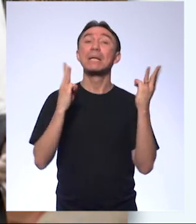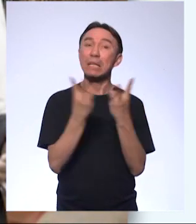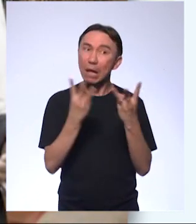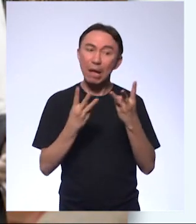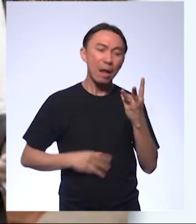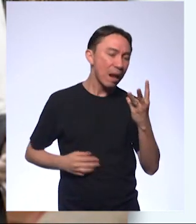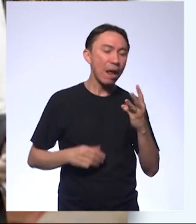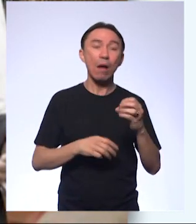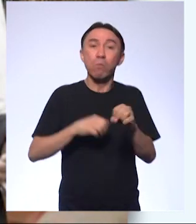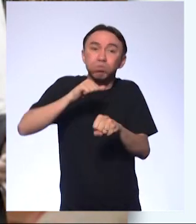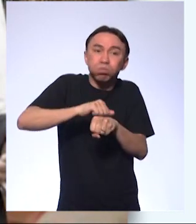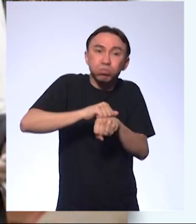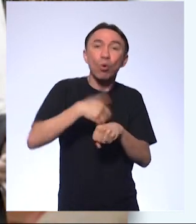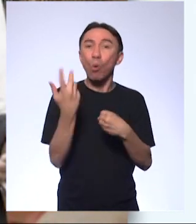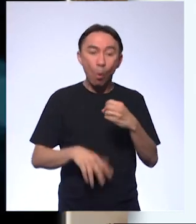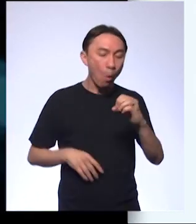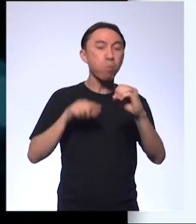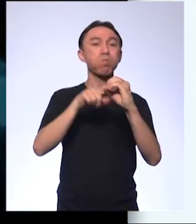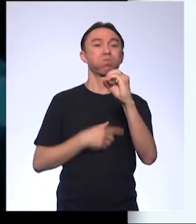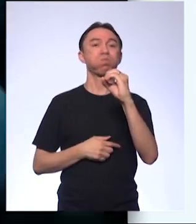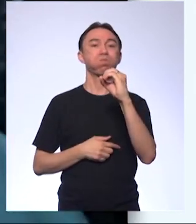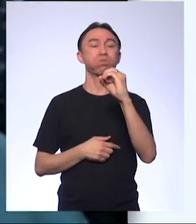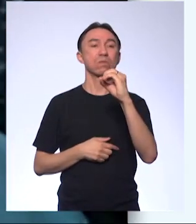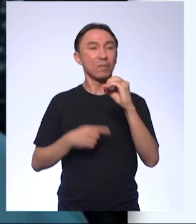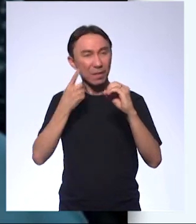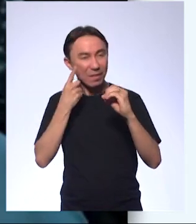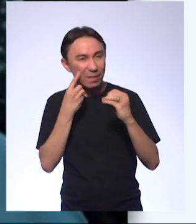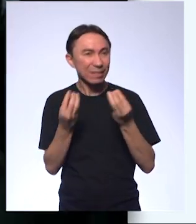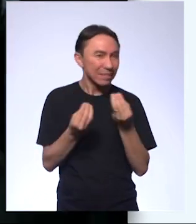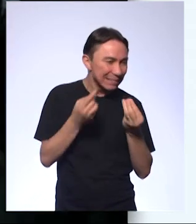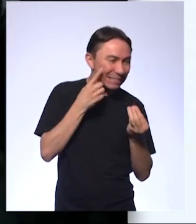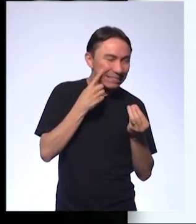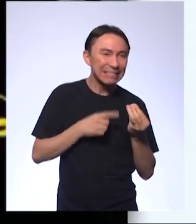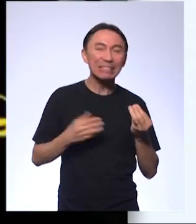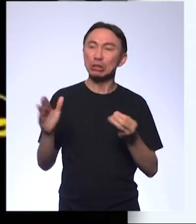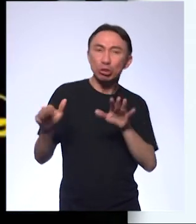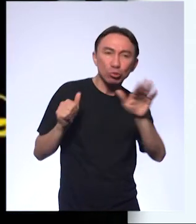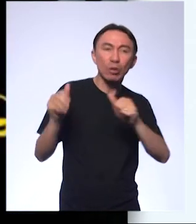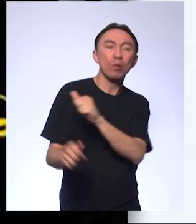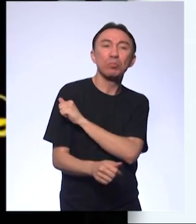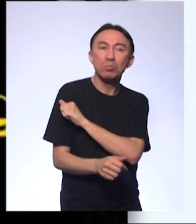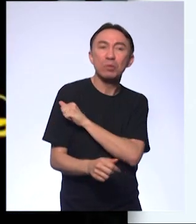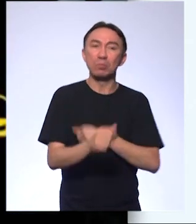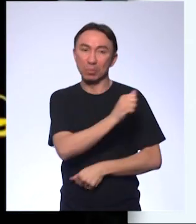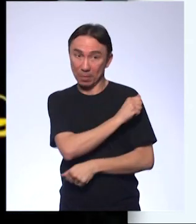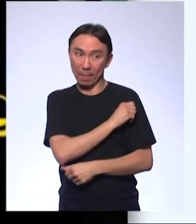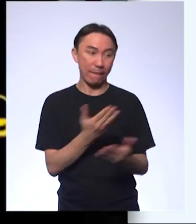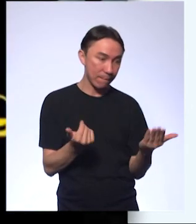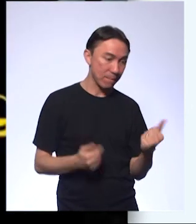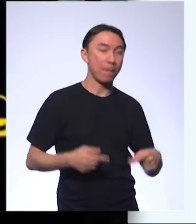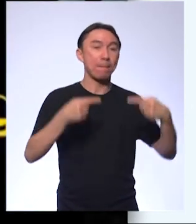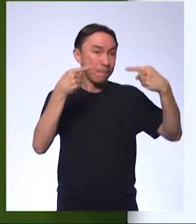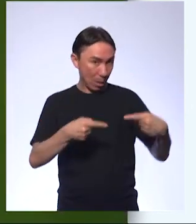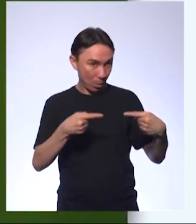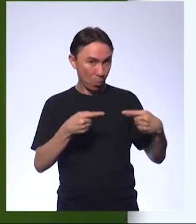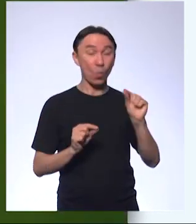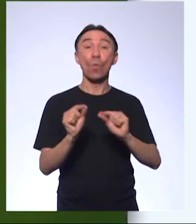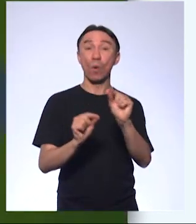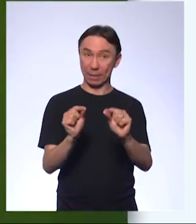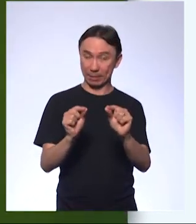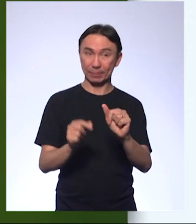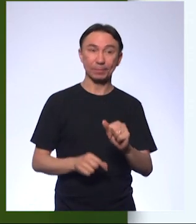nada menos que 10 de seus alunos receberam o Prêmio Nobel. Em 1908, Rutherford analisava o modelo atômico de Thomson